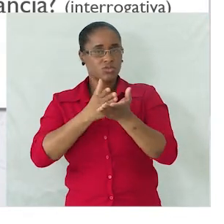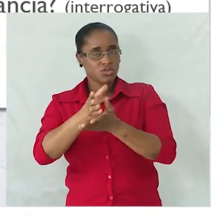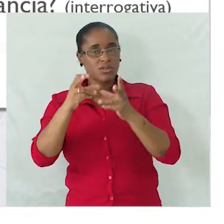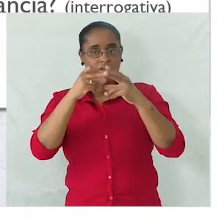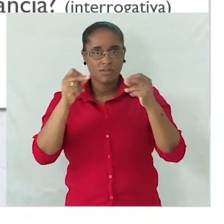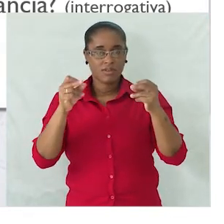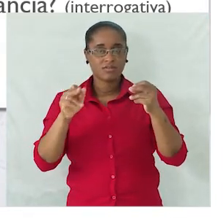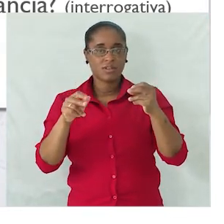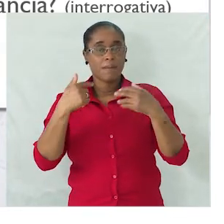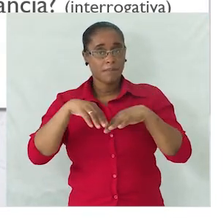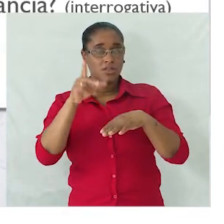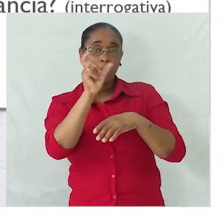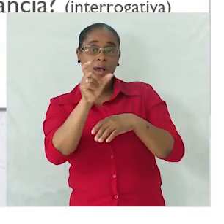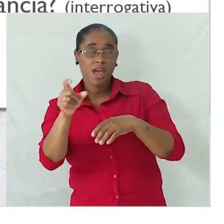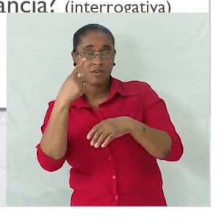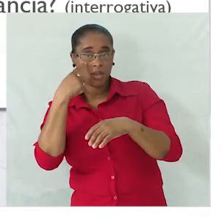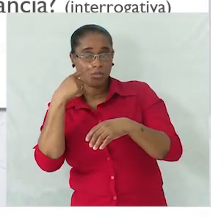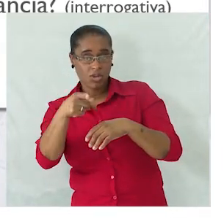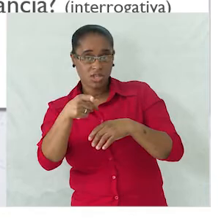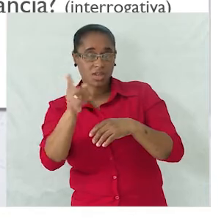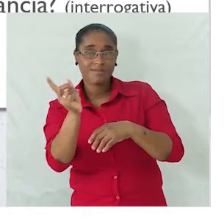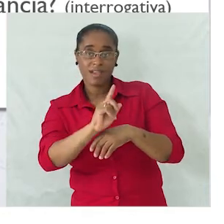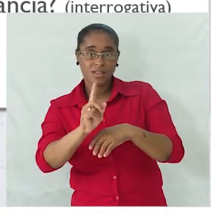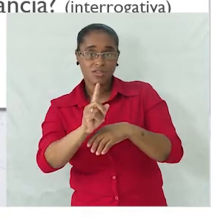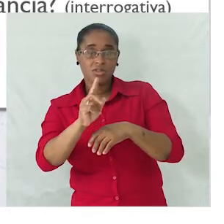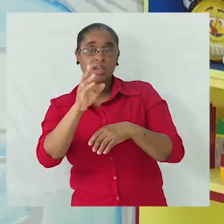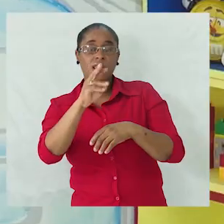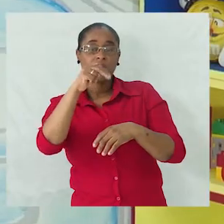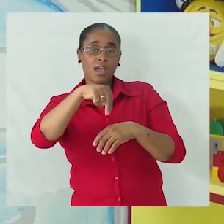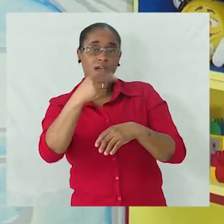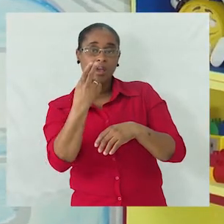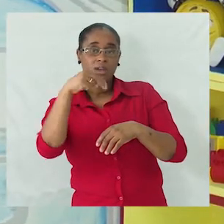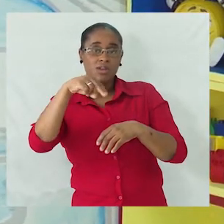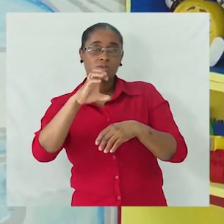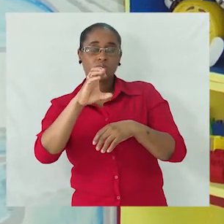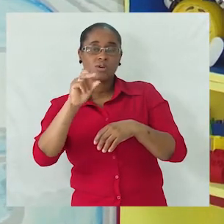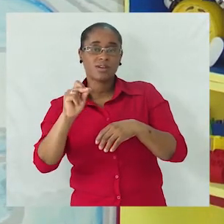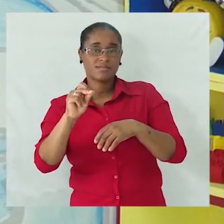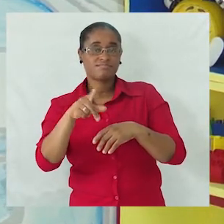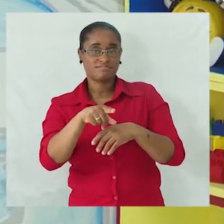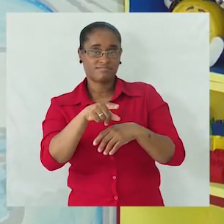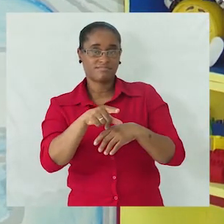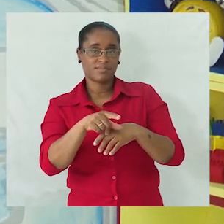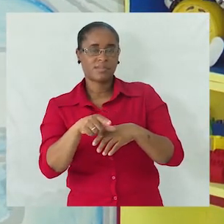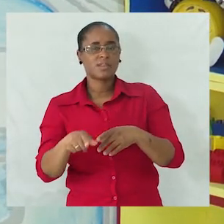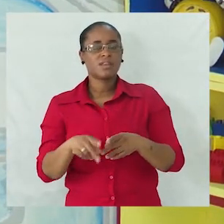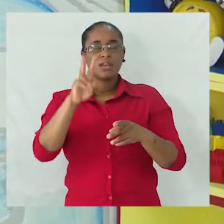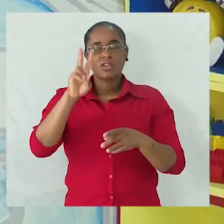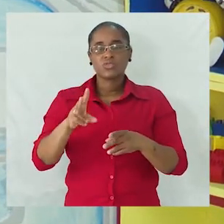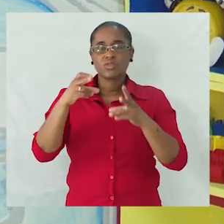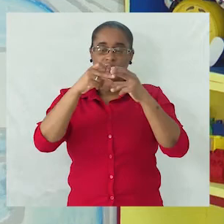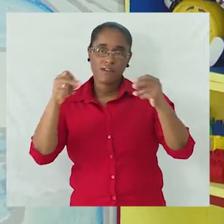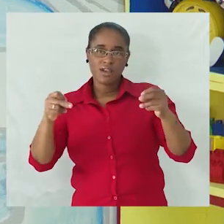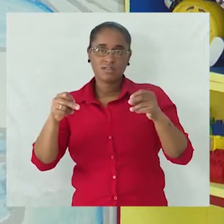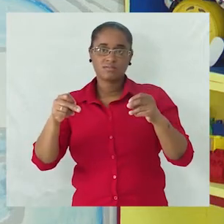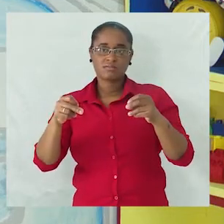que mostra esta negação, que é nunca. A segunda frase: não toques na boca